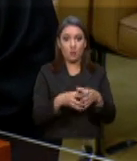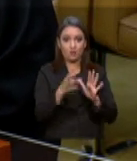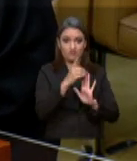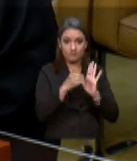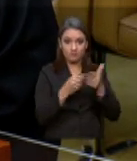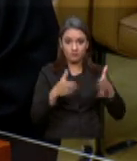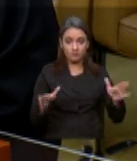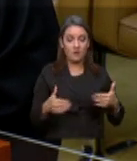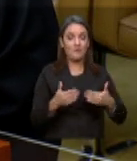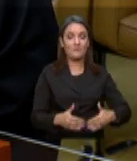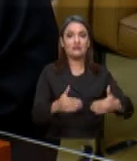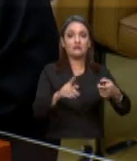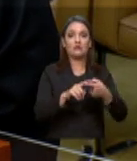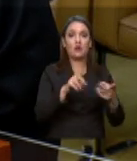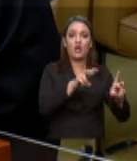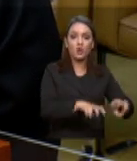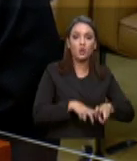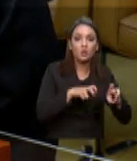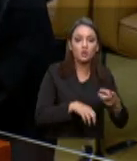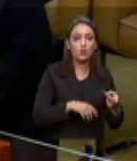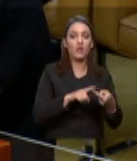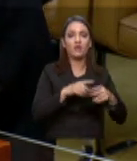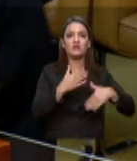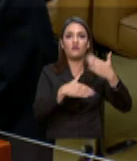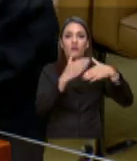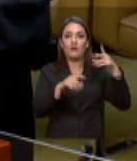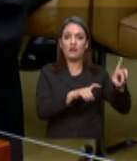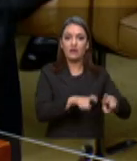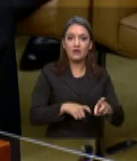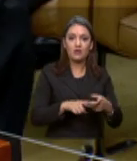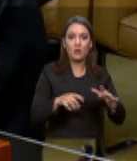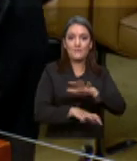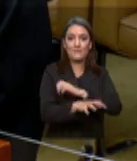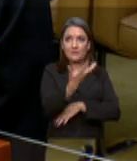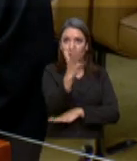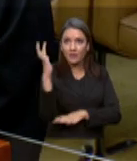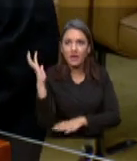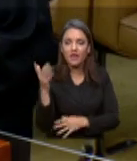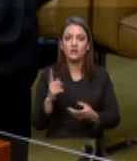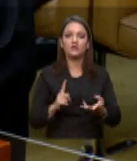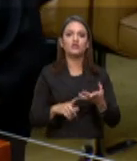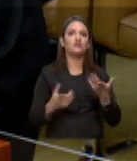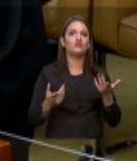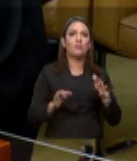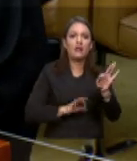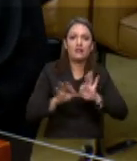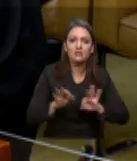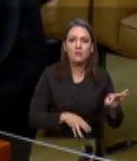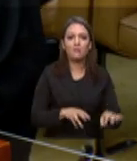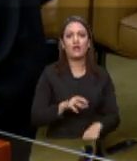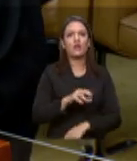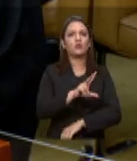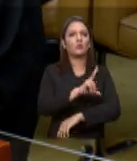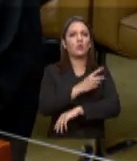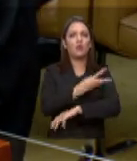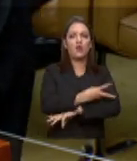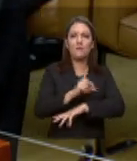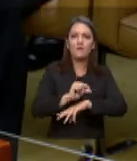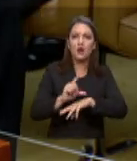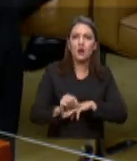Ministério da Agricultura, Ministério do Desenvolvimento Agrário, Ministério do Meio Ambiente, Ministério da Defesa, Ministério do Planejamento, IBAMA, ICMBio,